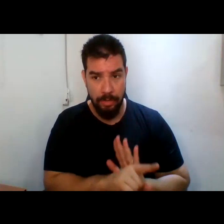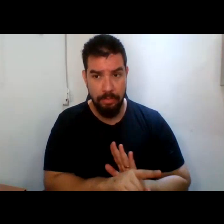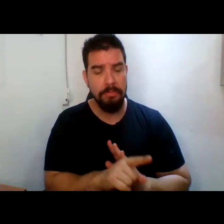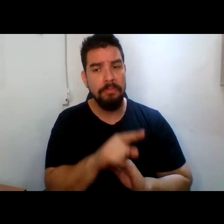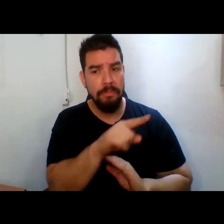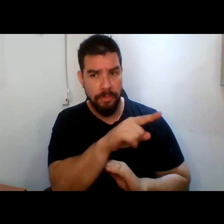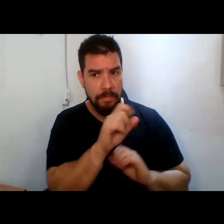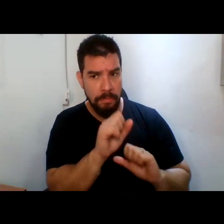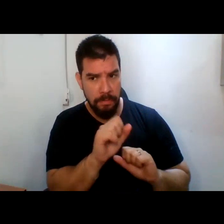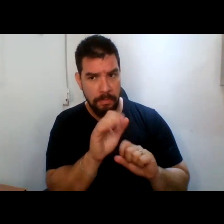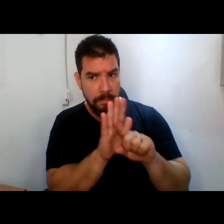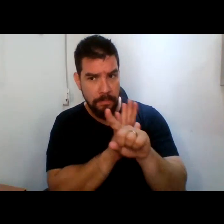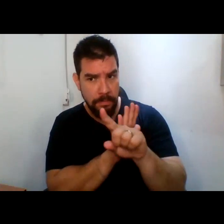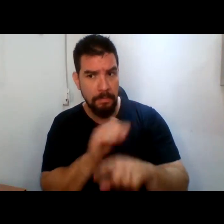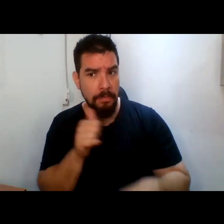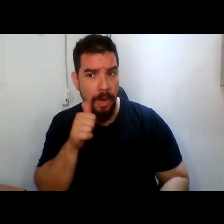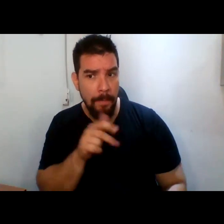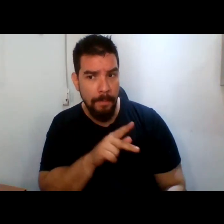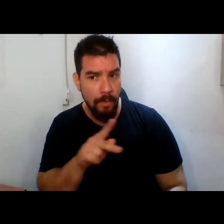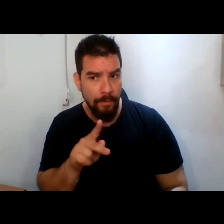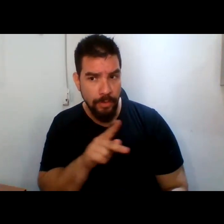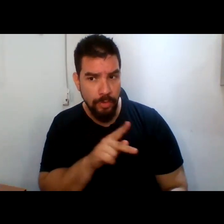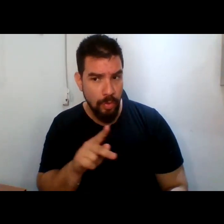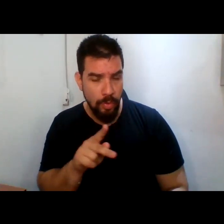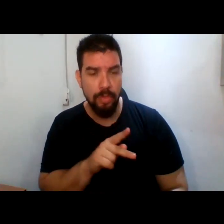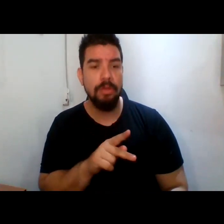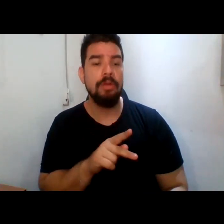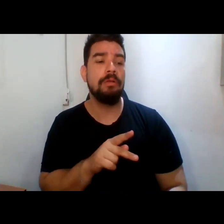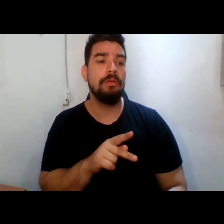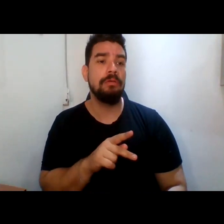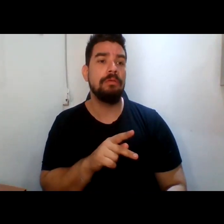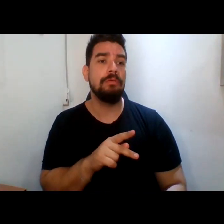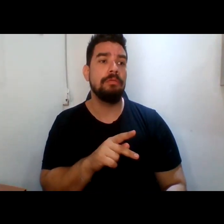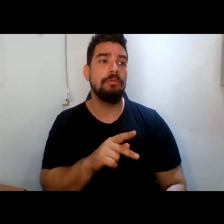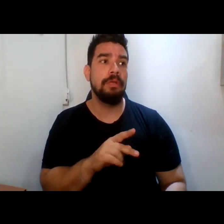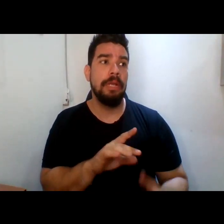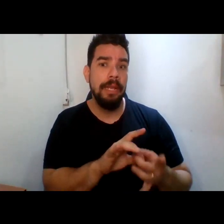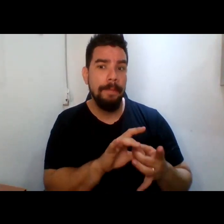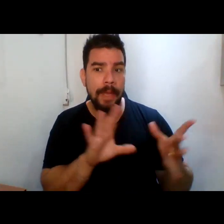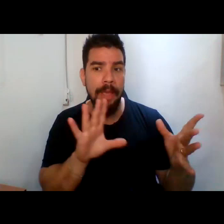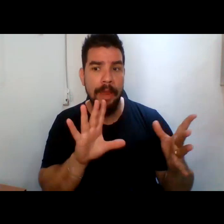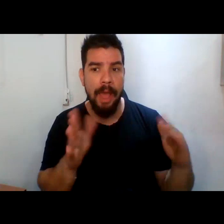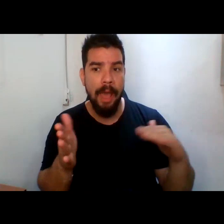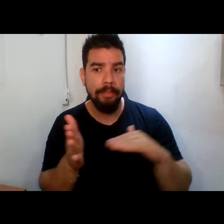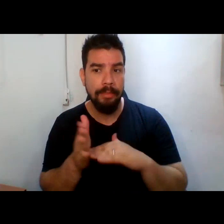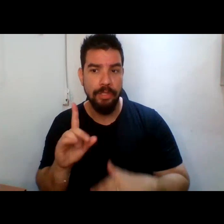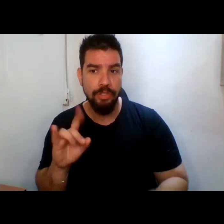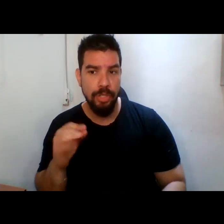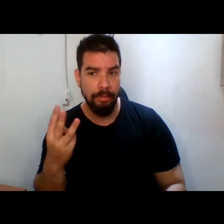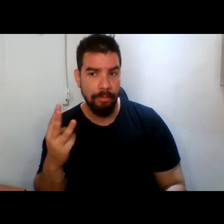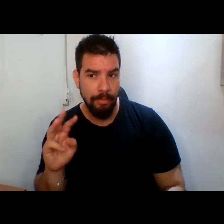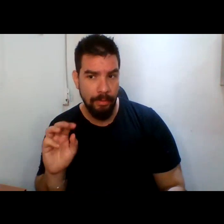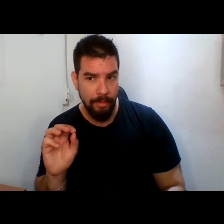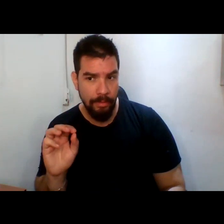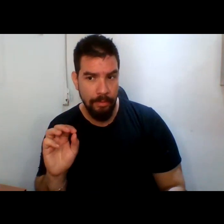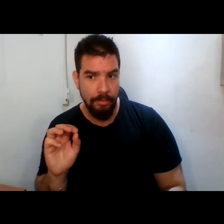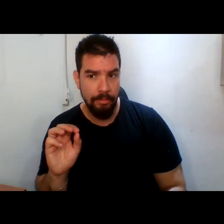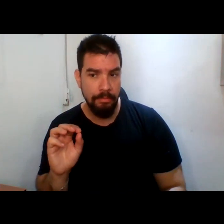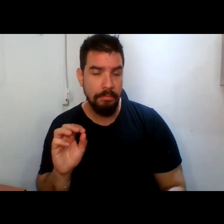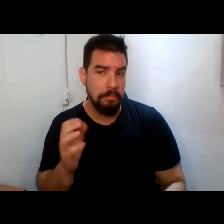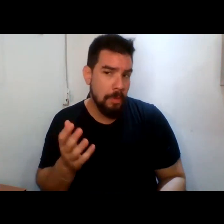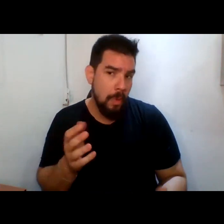com a professora a possibilidade de liberar dia 30, ou se essa informação é